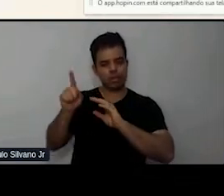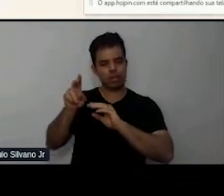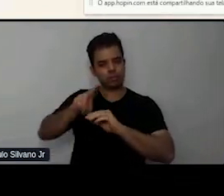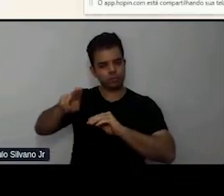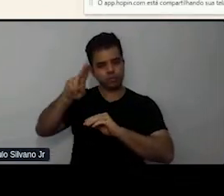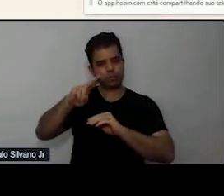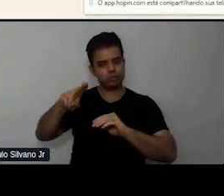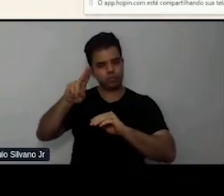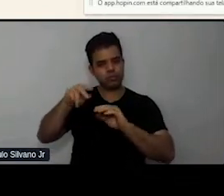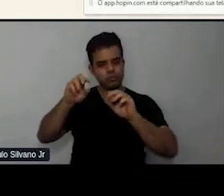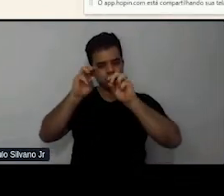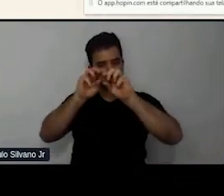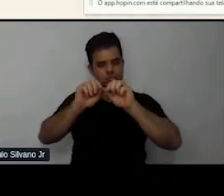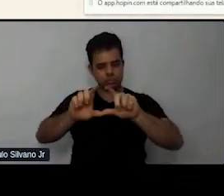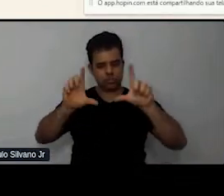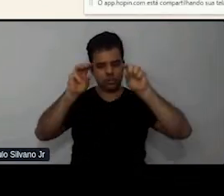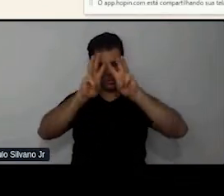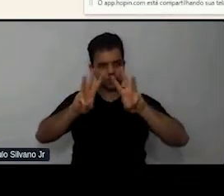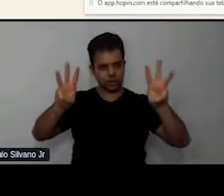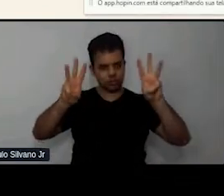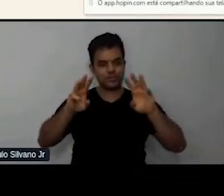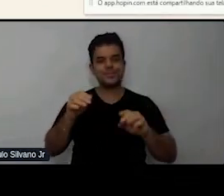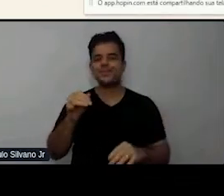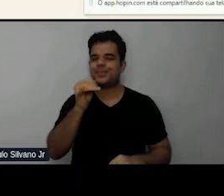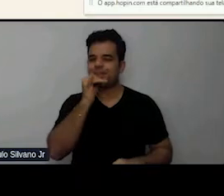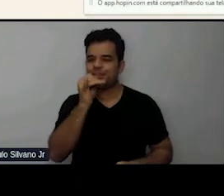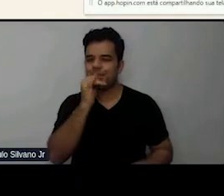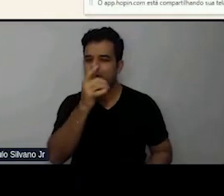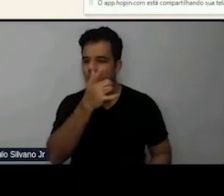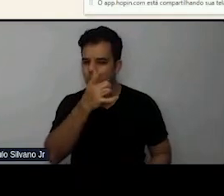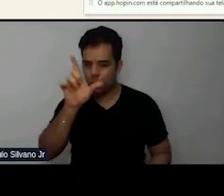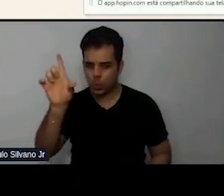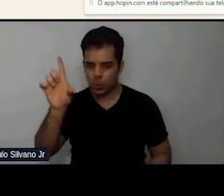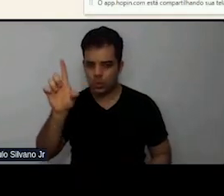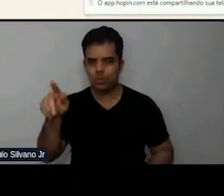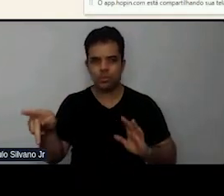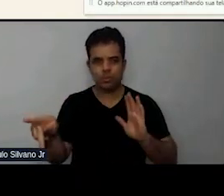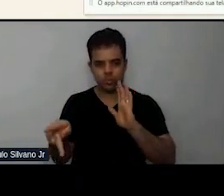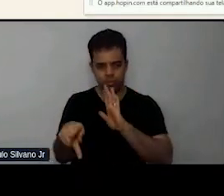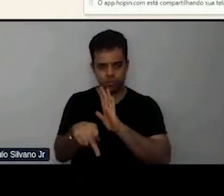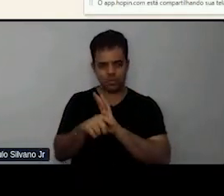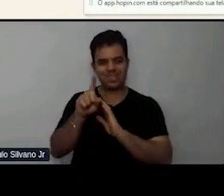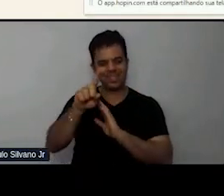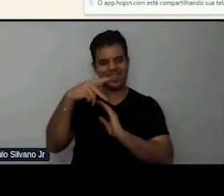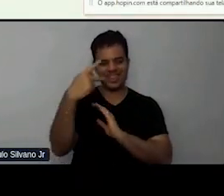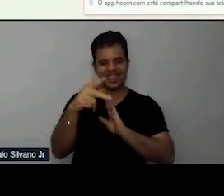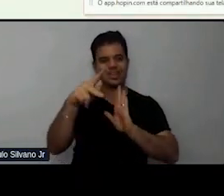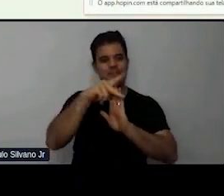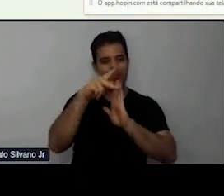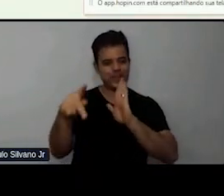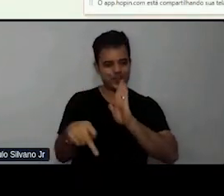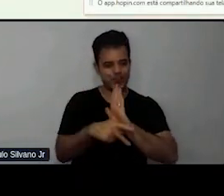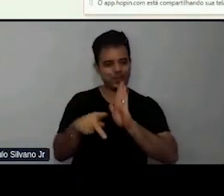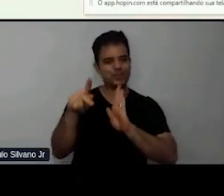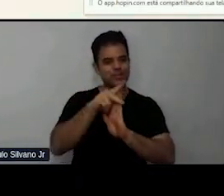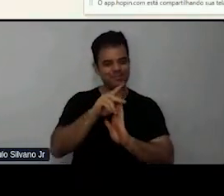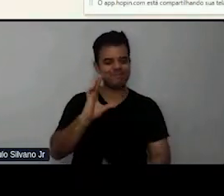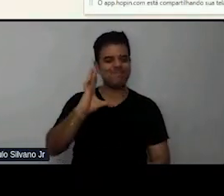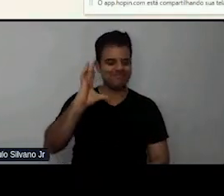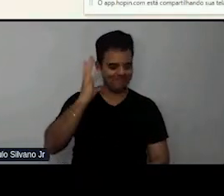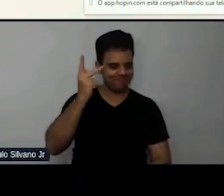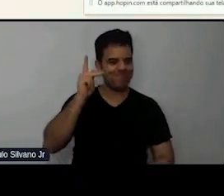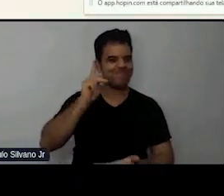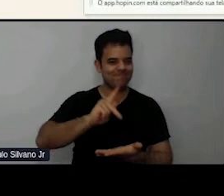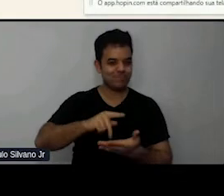E aí eu trouxe também um outro exemplo, que é o exemplo do meu projeto. Aconteceu, infelizmente, a gente